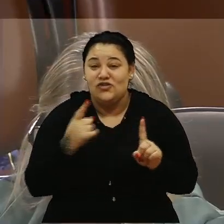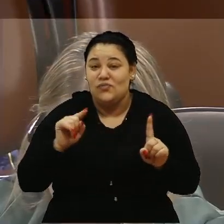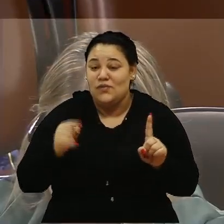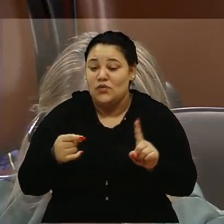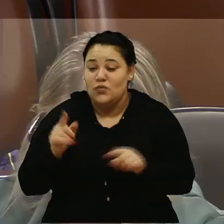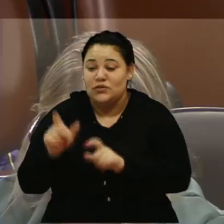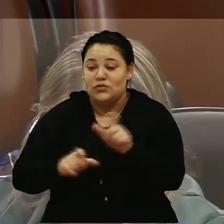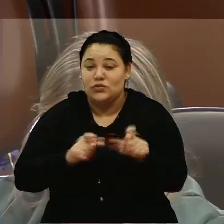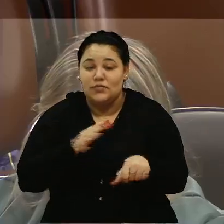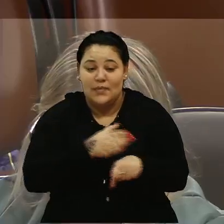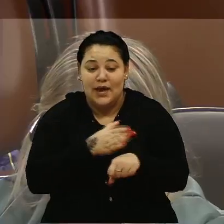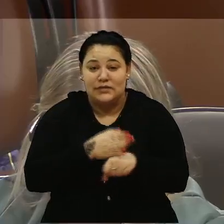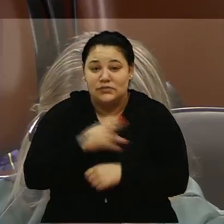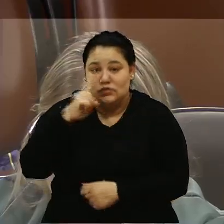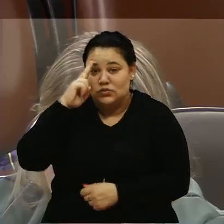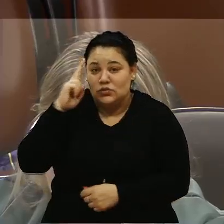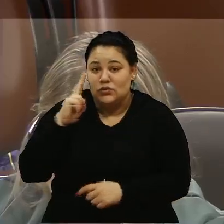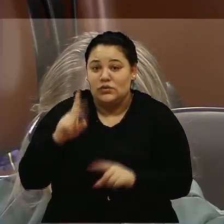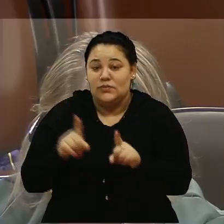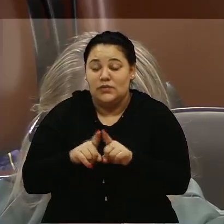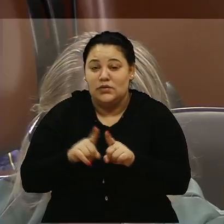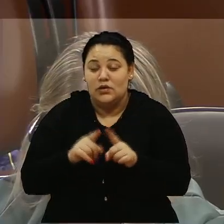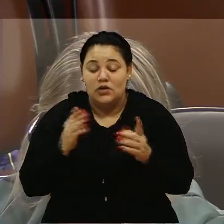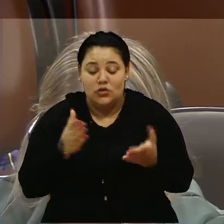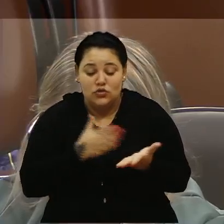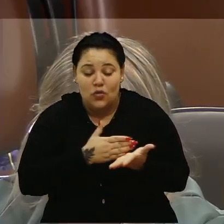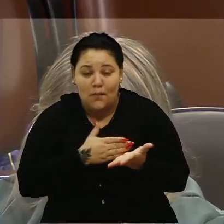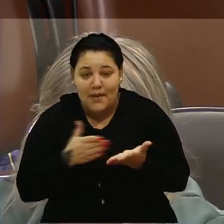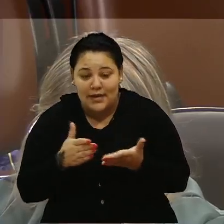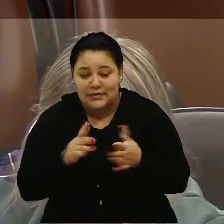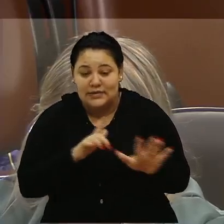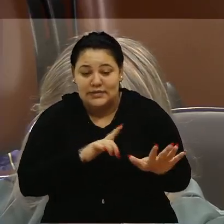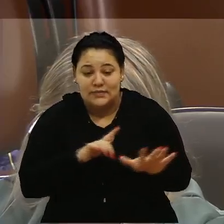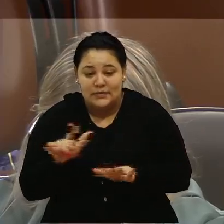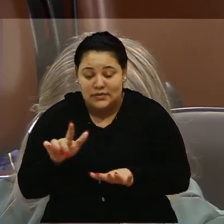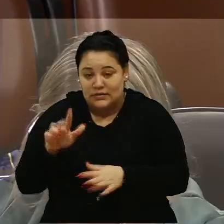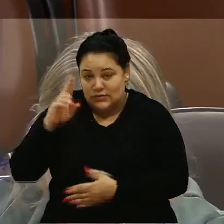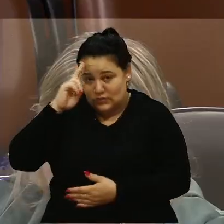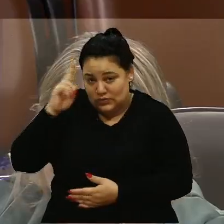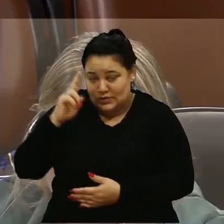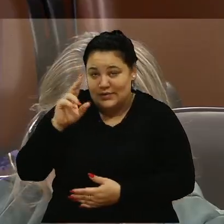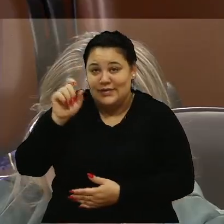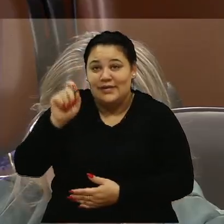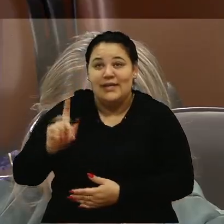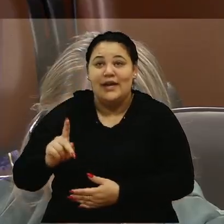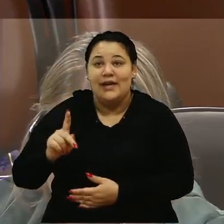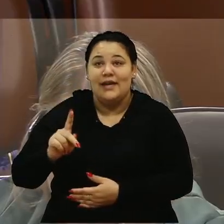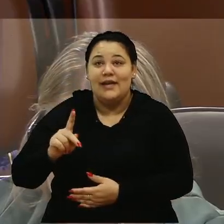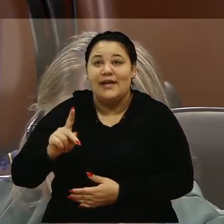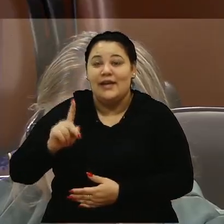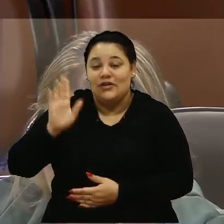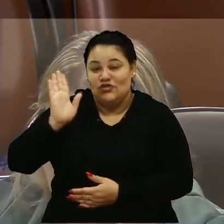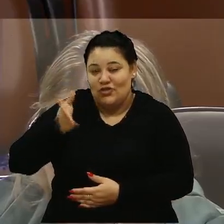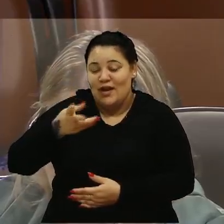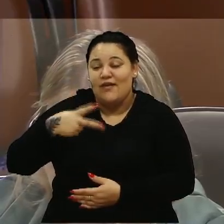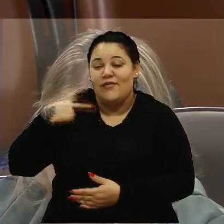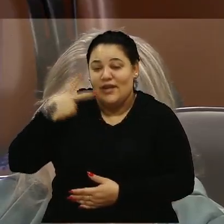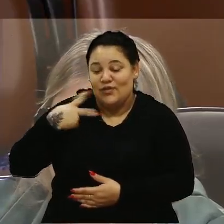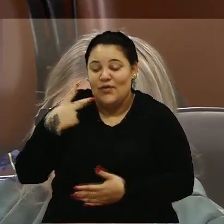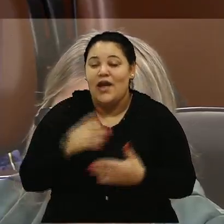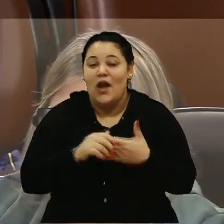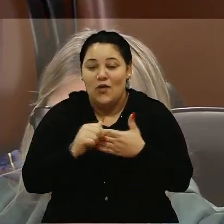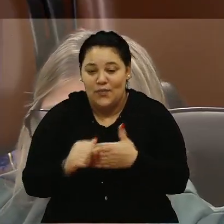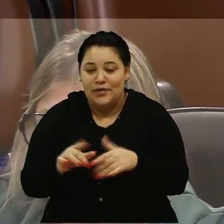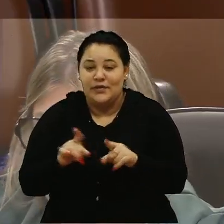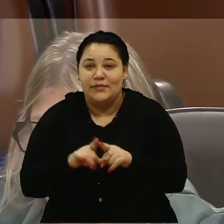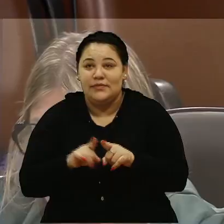E hoje dá início à Semana dos Escoteiros. Então, quem é vereadora, que é mais de uma legislatura, acompanha a casa, vê sempre no